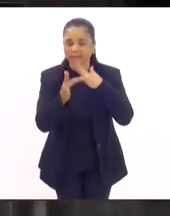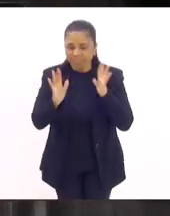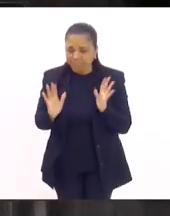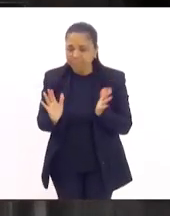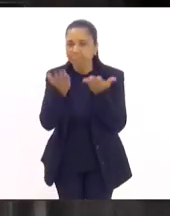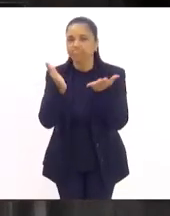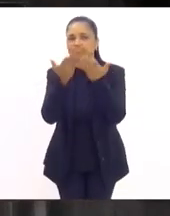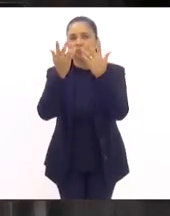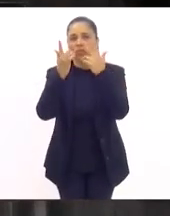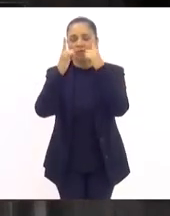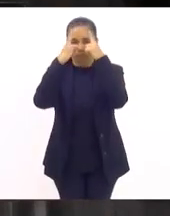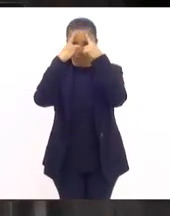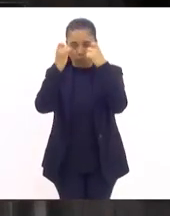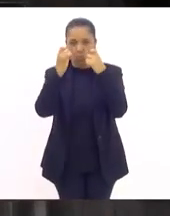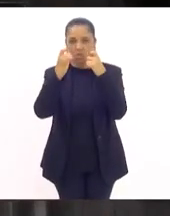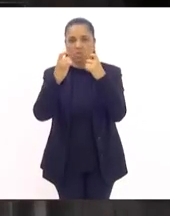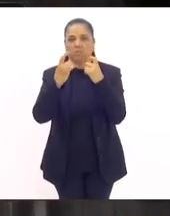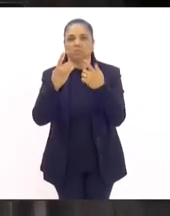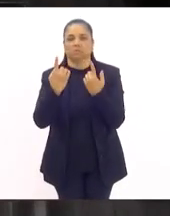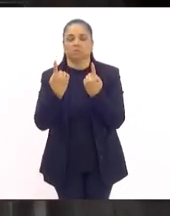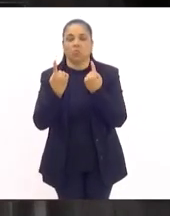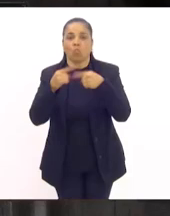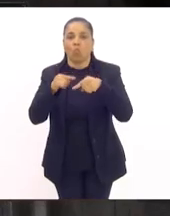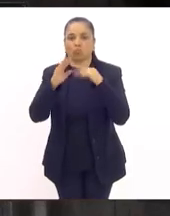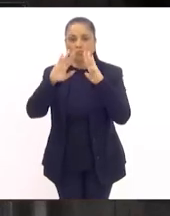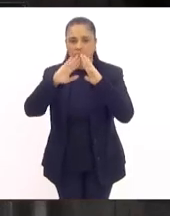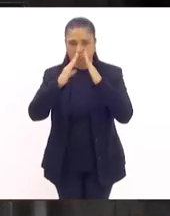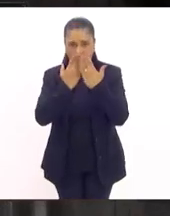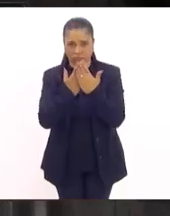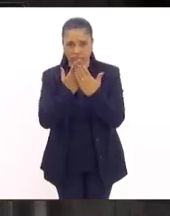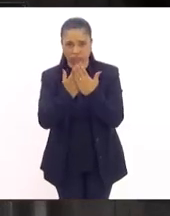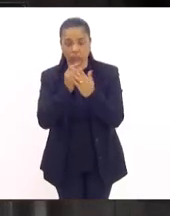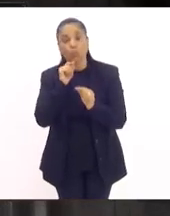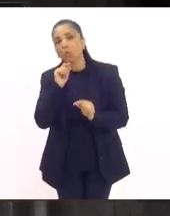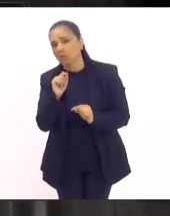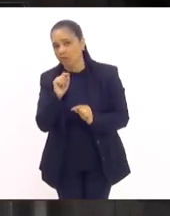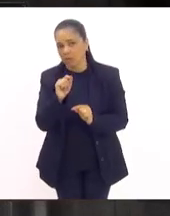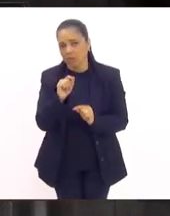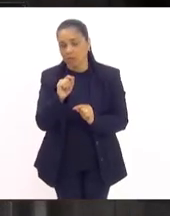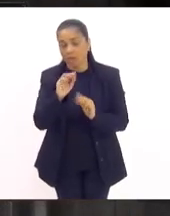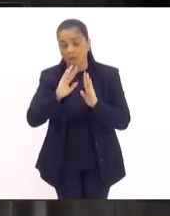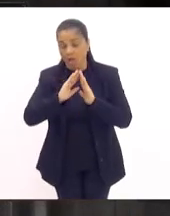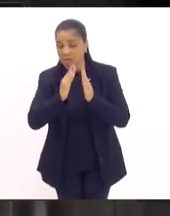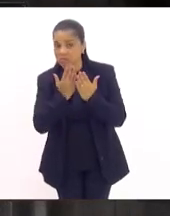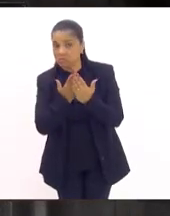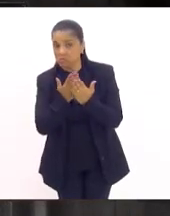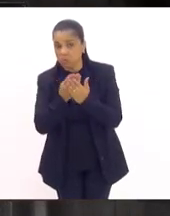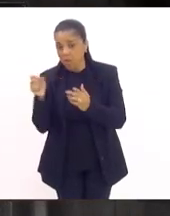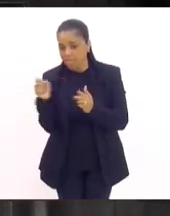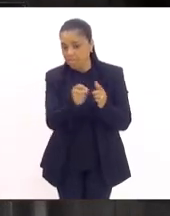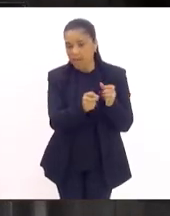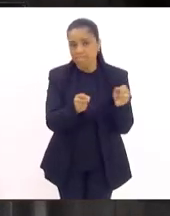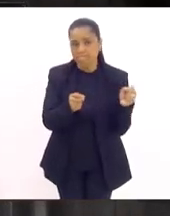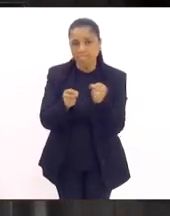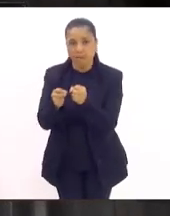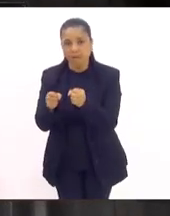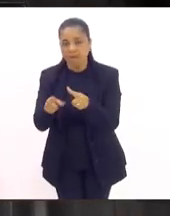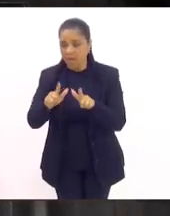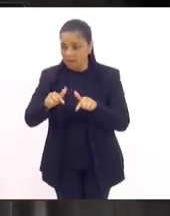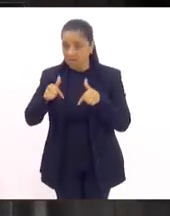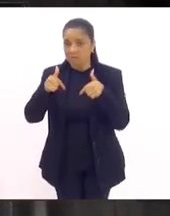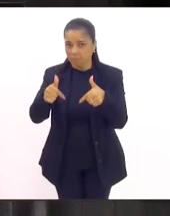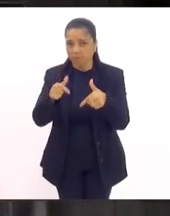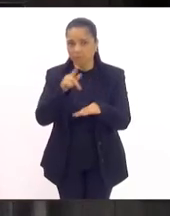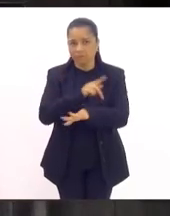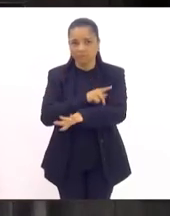violência contra as escolas. Que seja reposto o pessoal das escolas, que tem que ter uma ação pedagógica